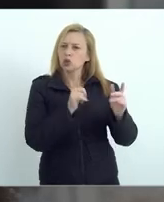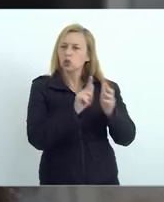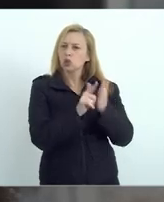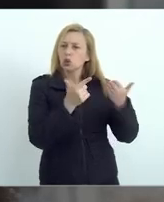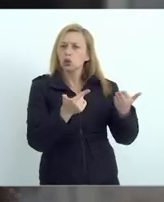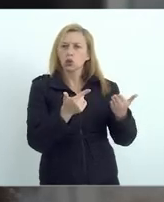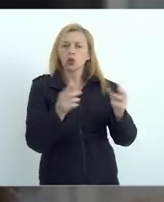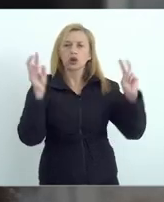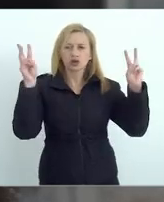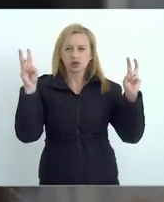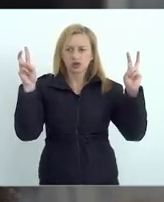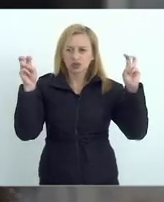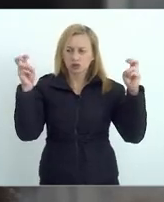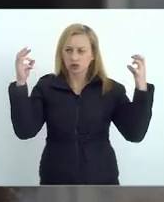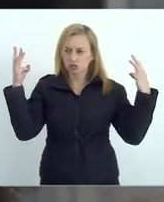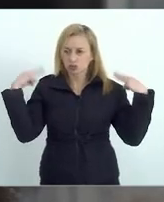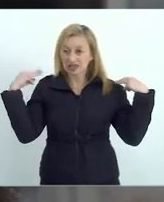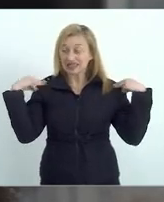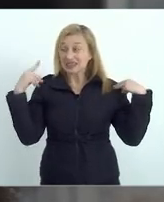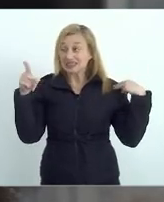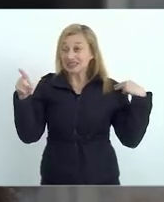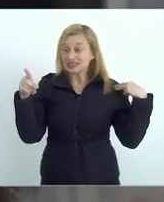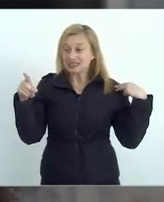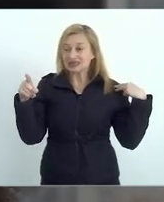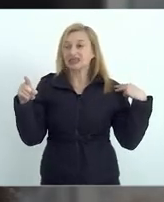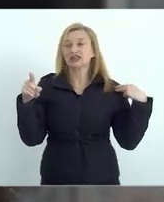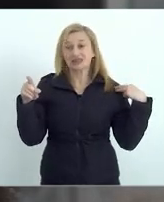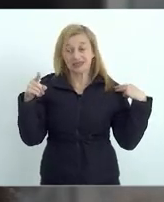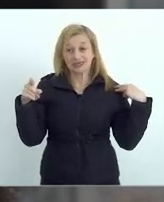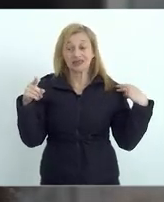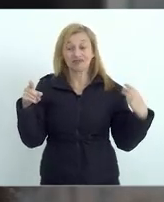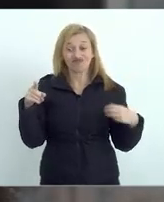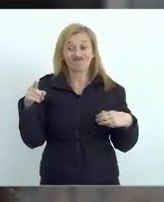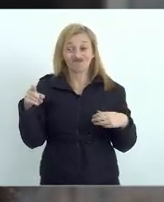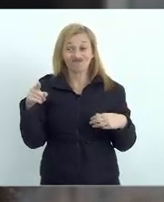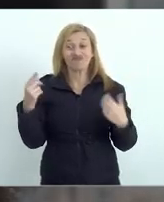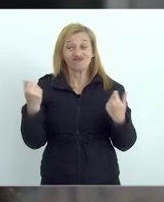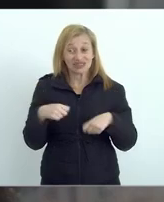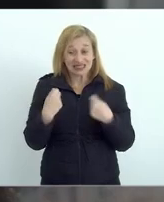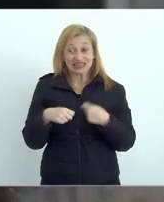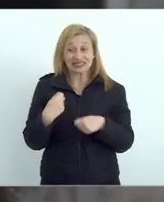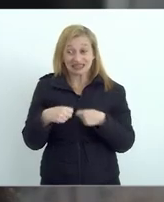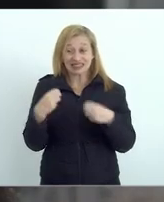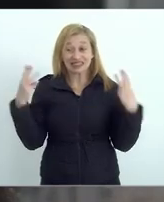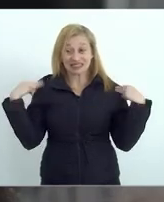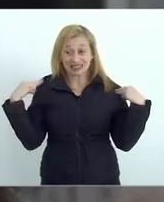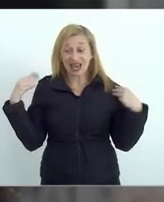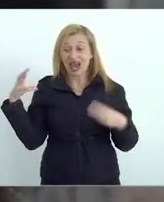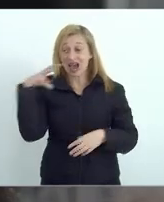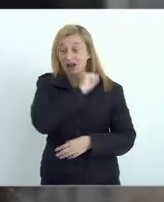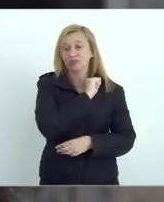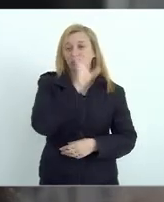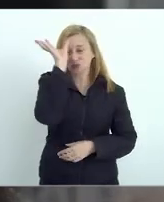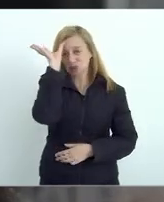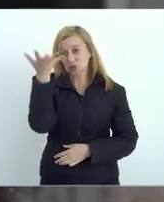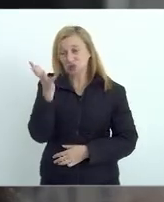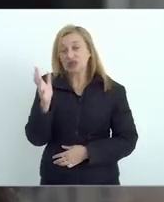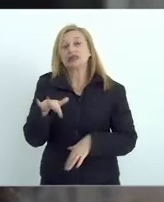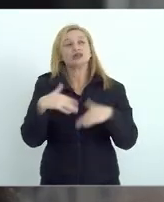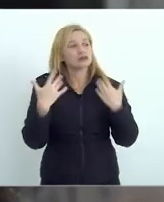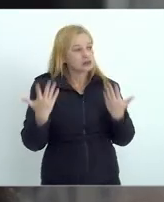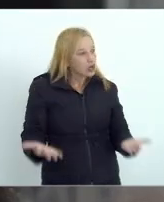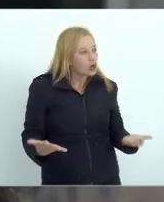na questão dos motoristas em e esse é um dado muito que precisa com urgência ser resolvidos